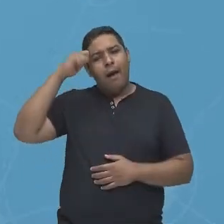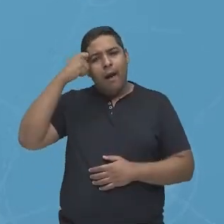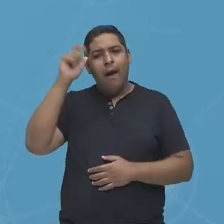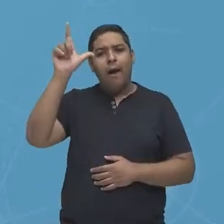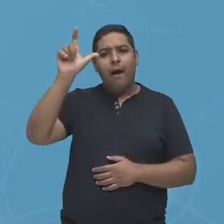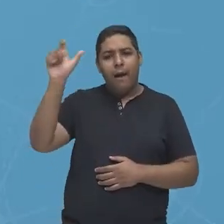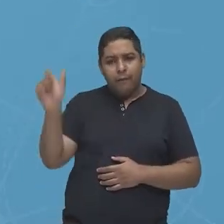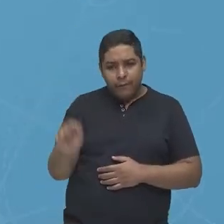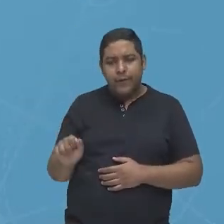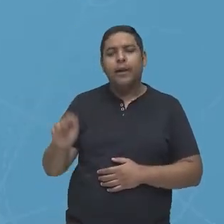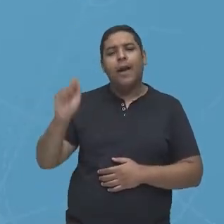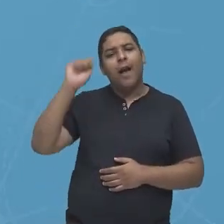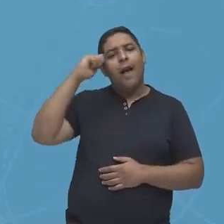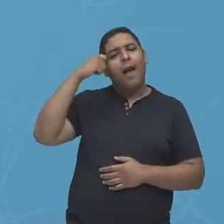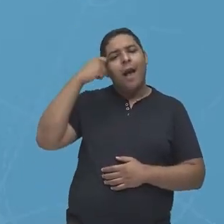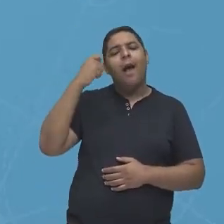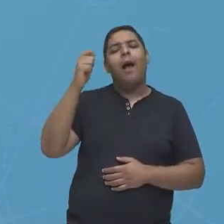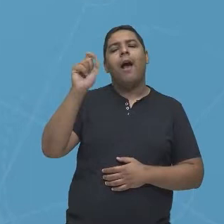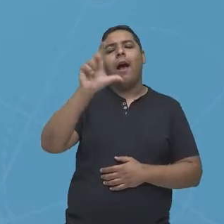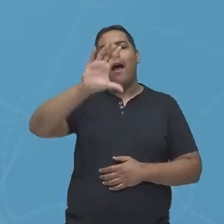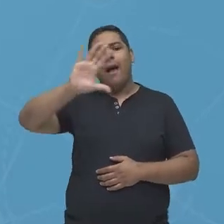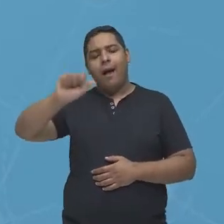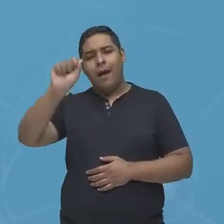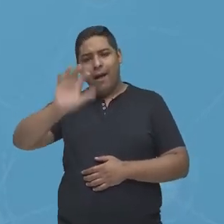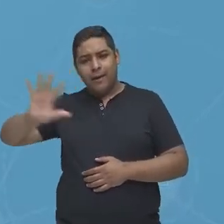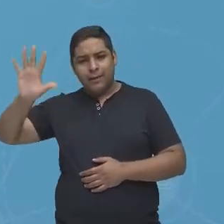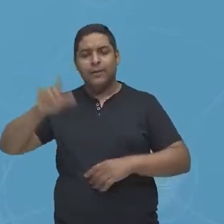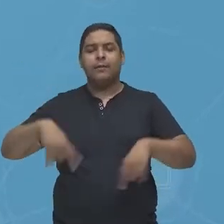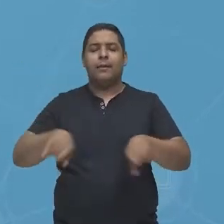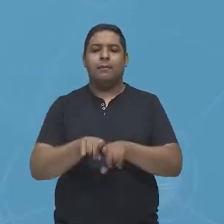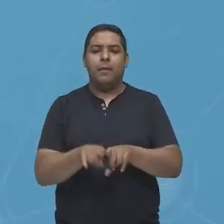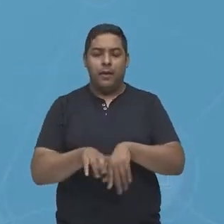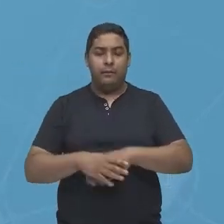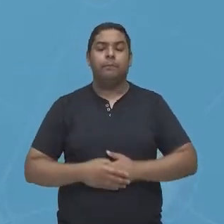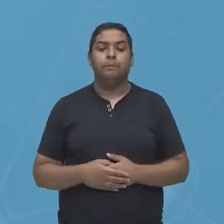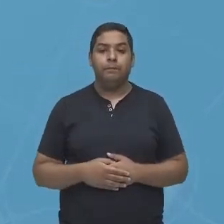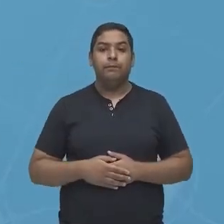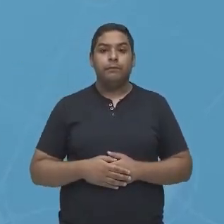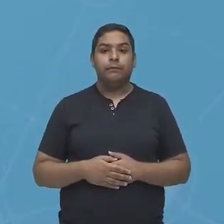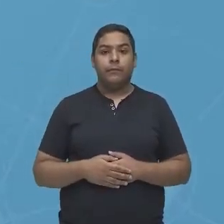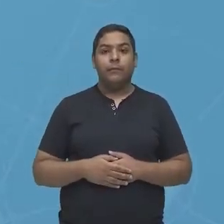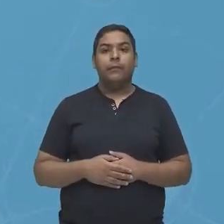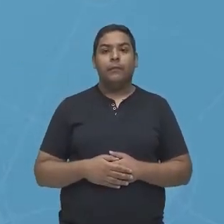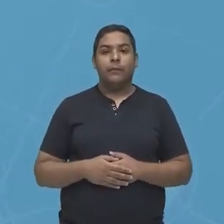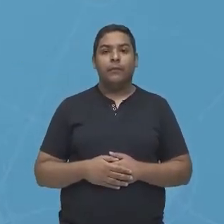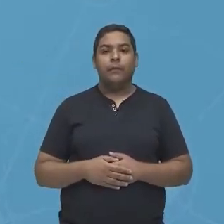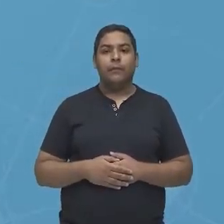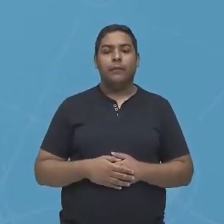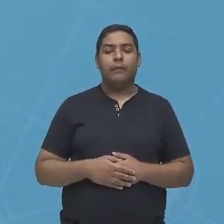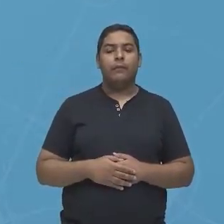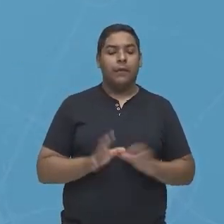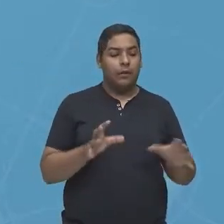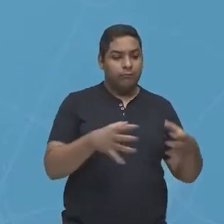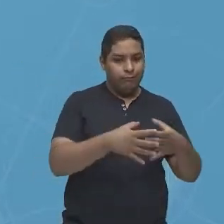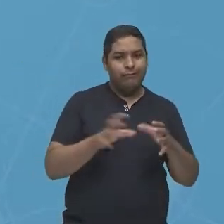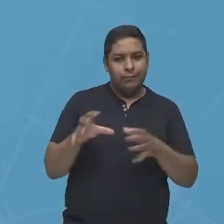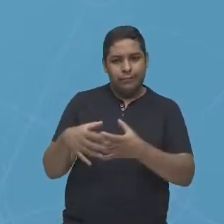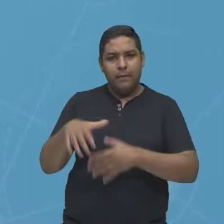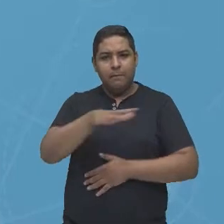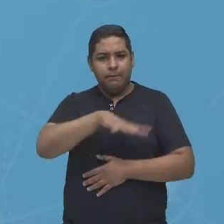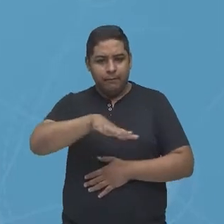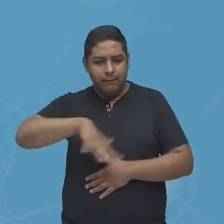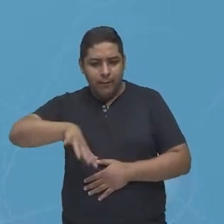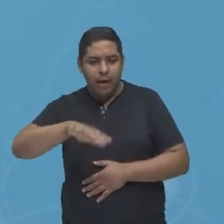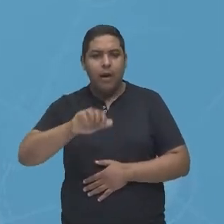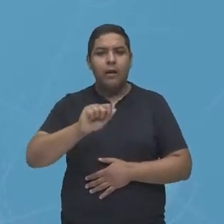lembrados? Teve perdas de território pelo qual vai ocasionar a Primeira Guerra Mundial, ali a Alsácia-Lorena, e também teve que